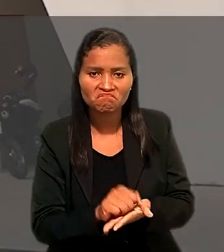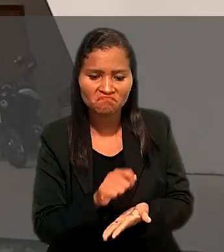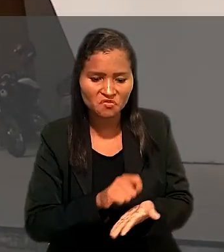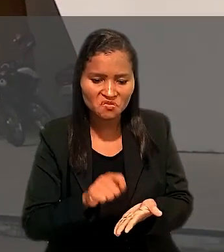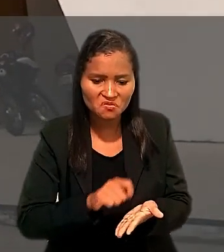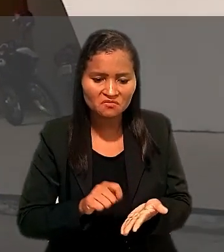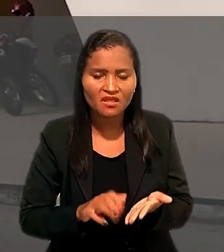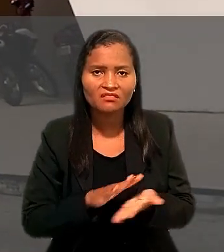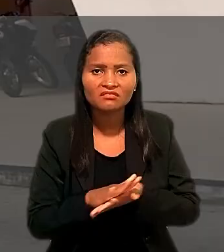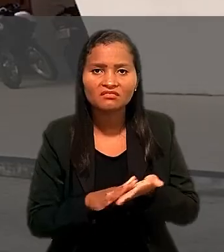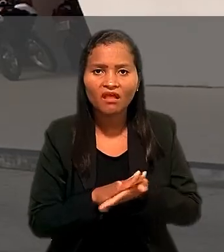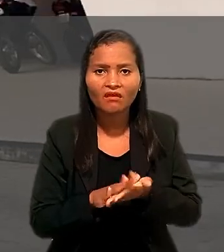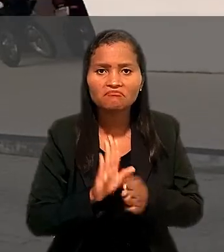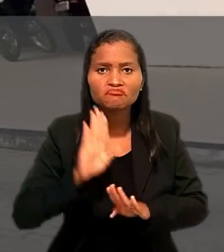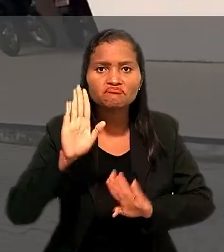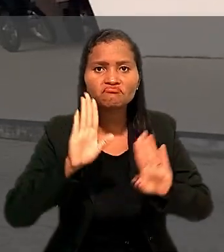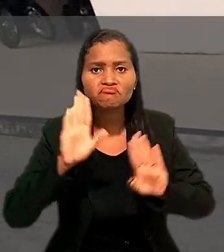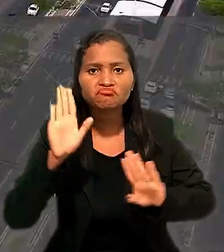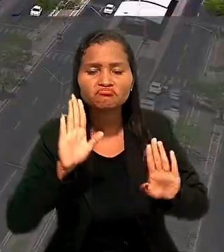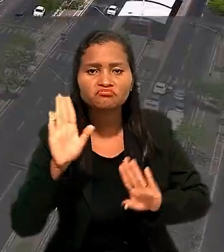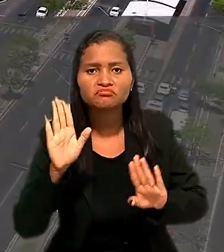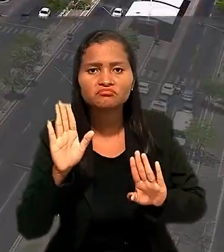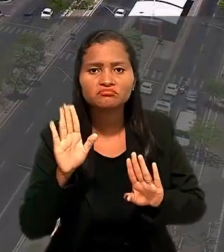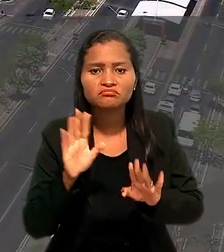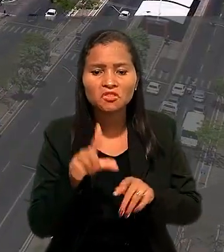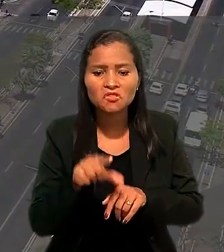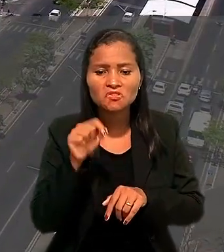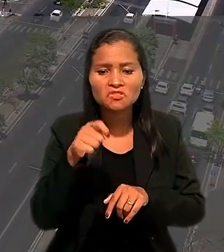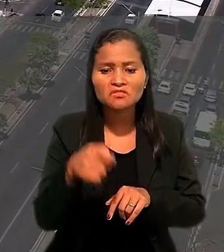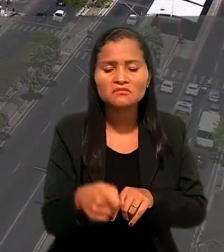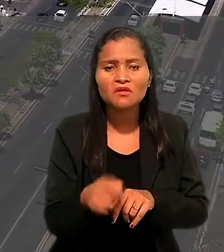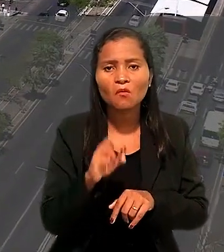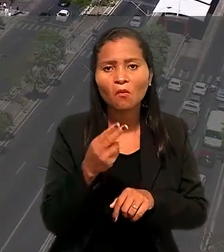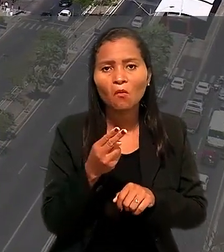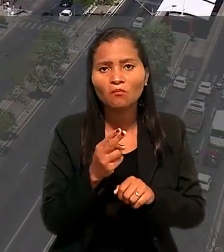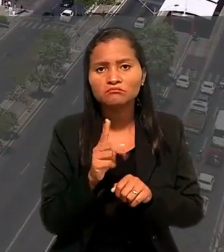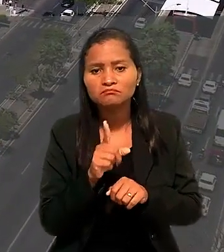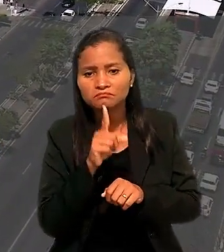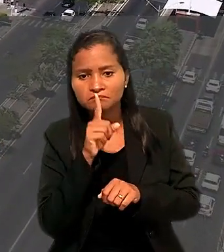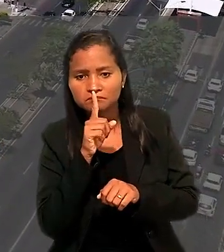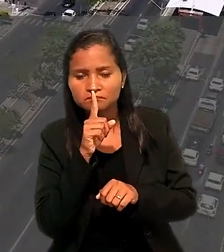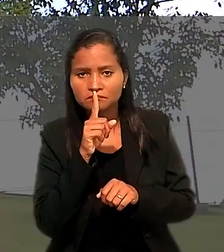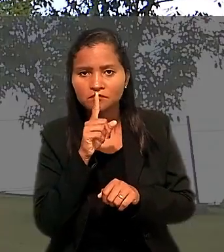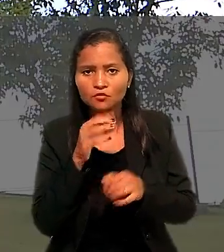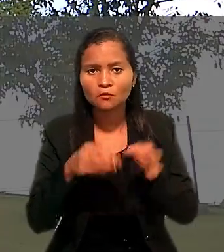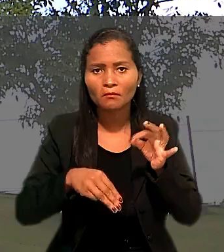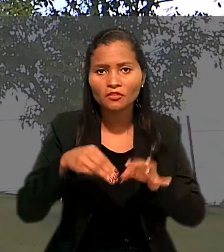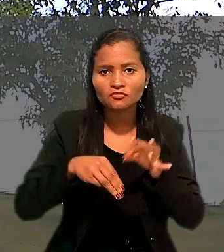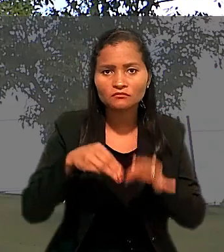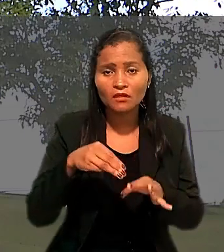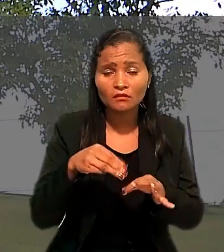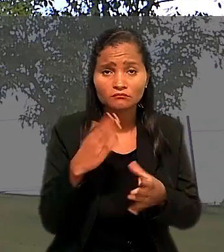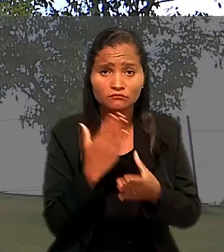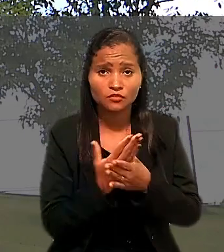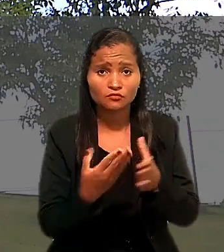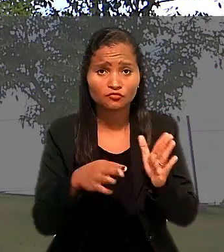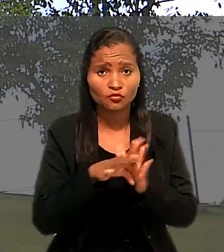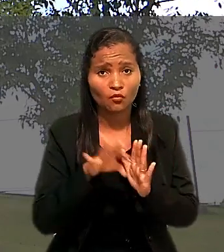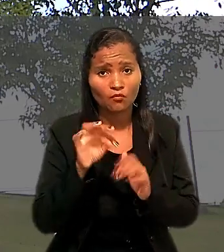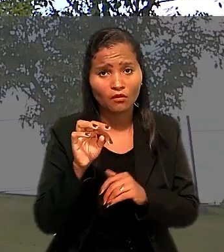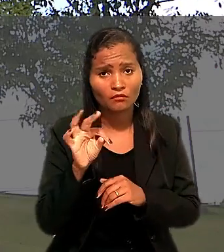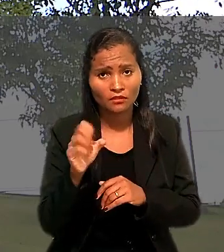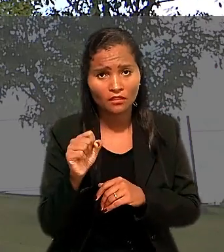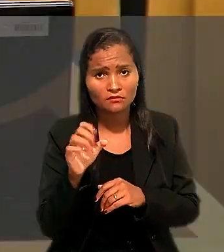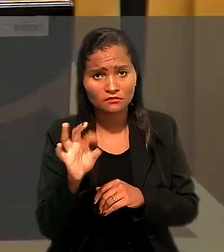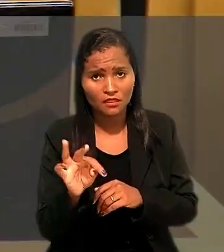registrou protestos em razão de decisão ou omissão do magistrado nesse sentido. O caso chegou ao Tribunal Superior